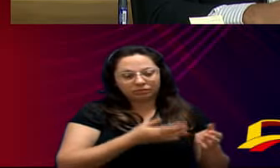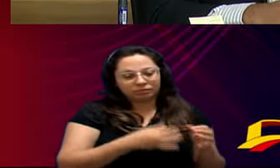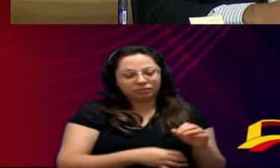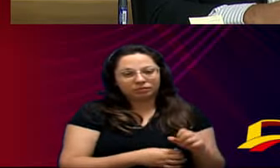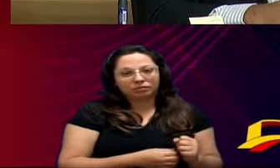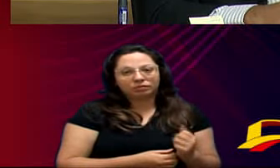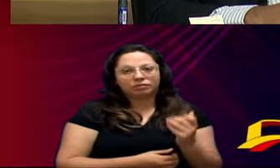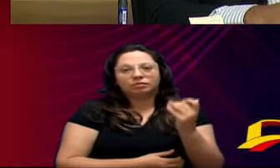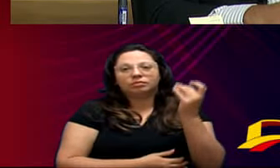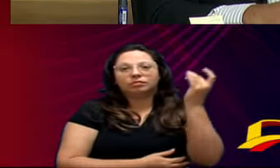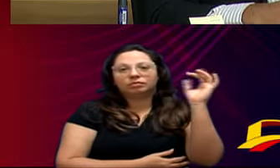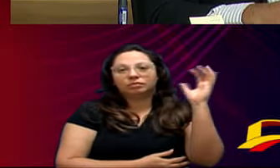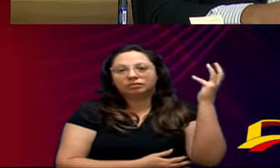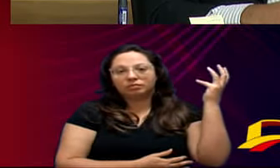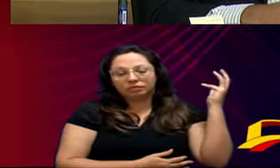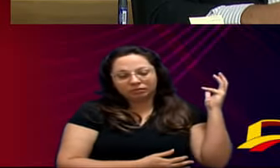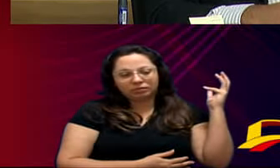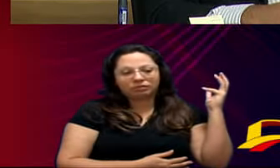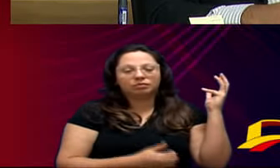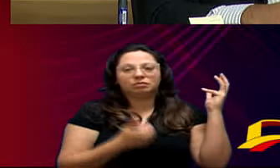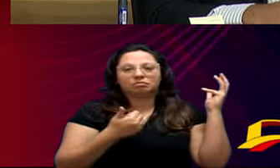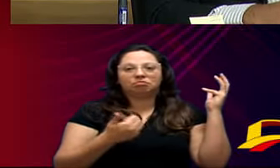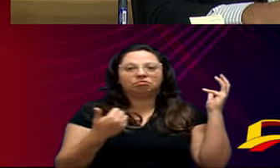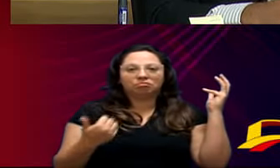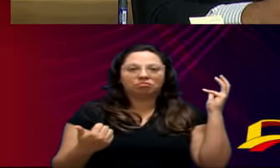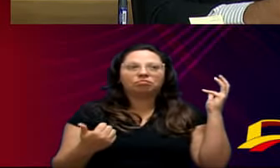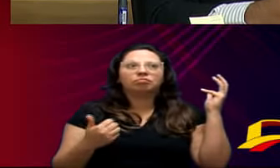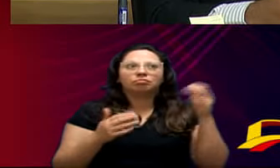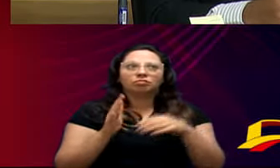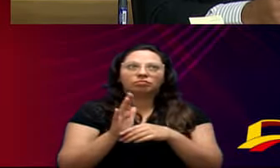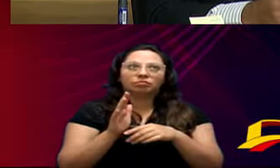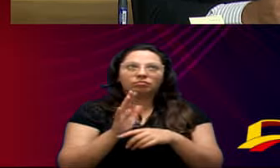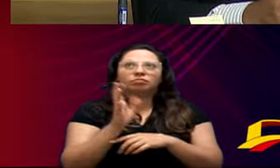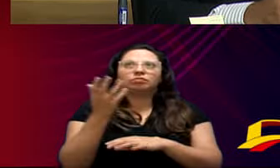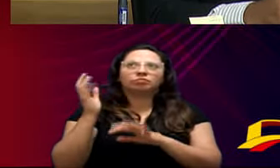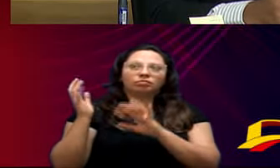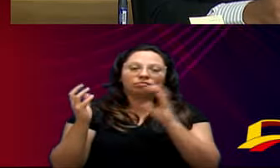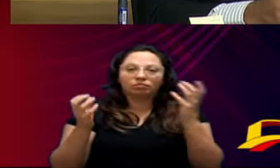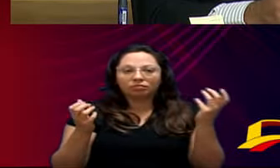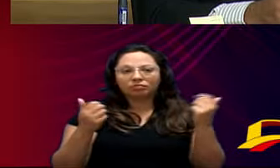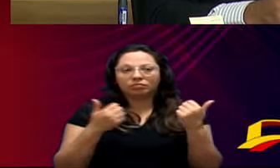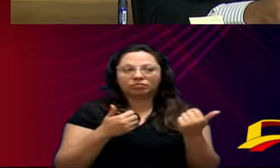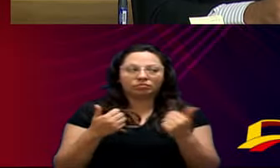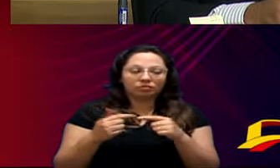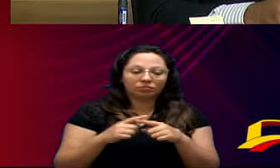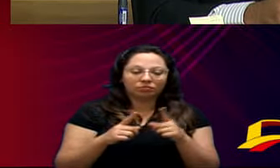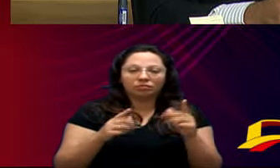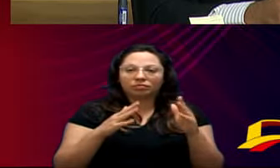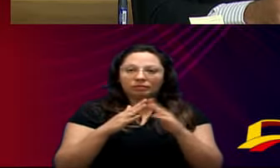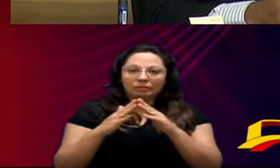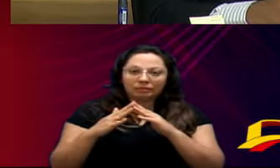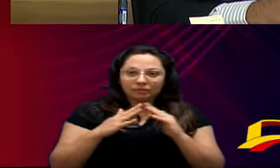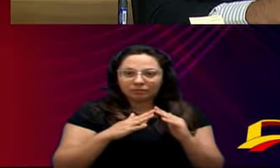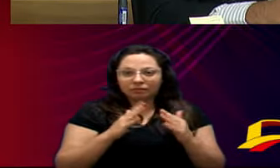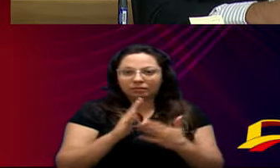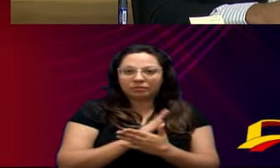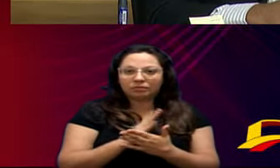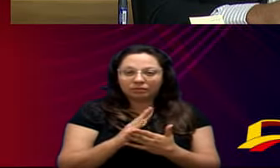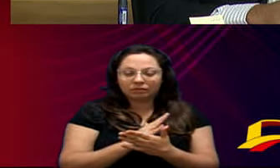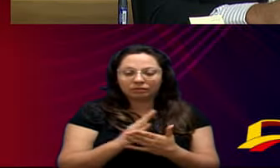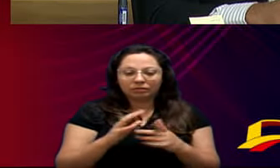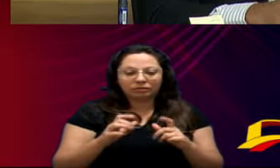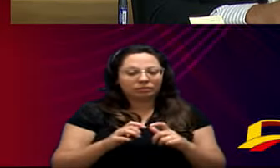porque a rua fica mais arborizada a gente contribui com o meio ambiente e tem casas que tem a grande maioria dos terrenos são